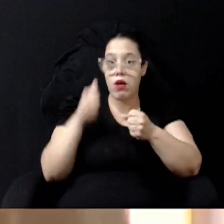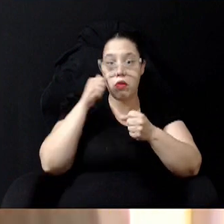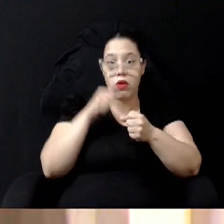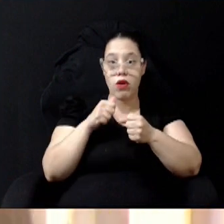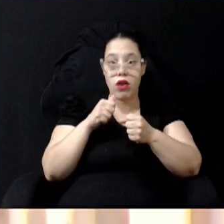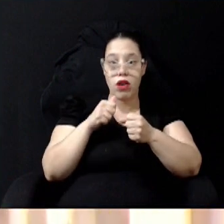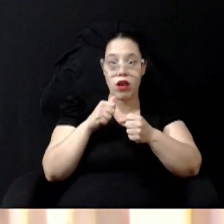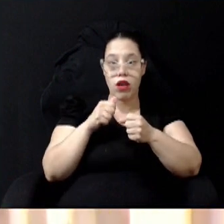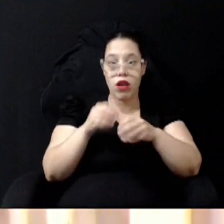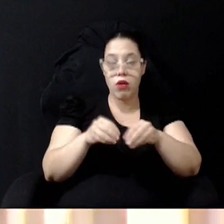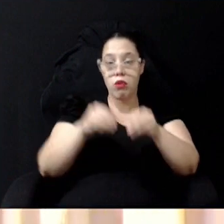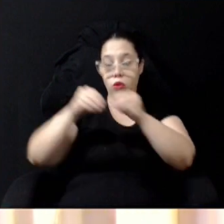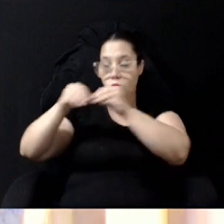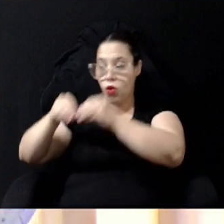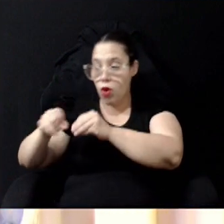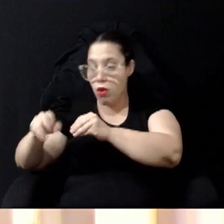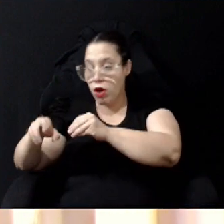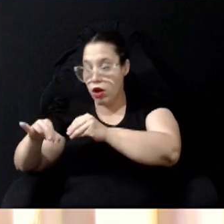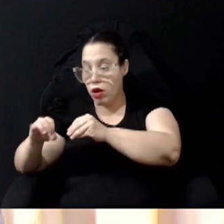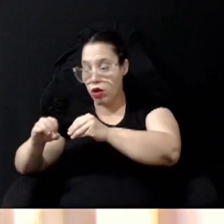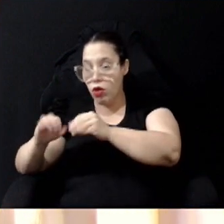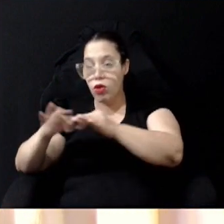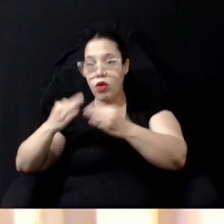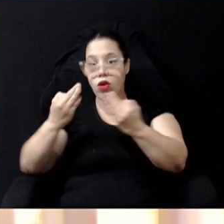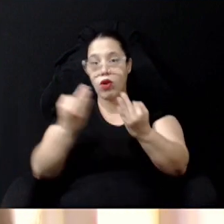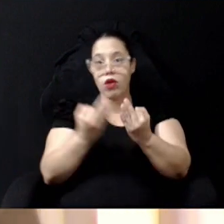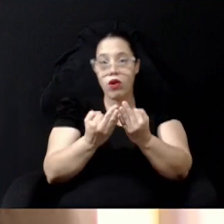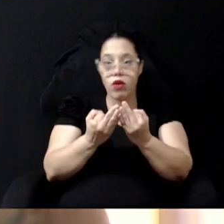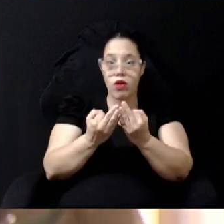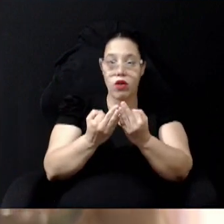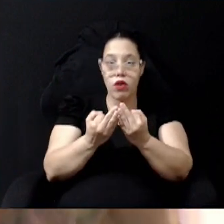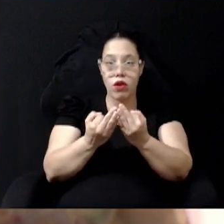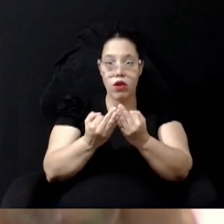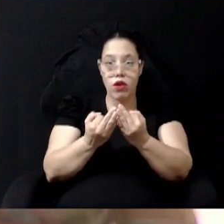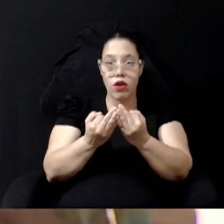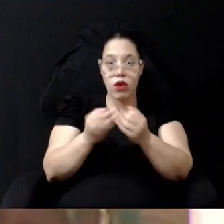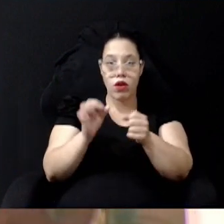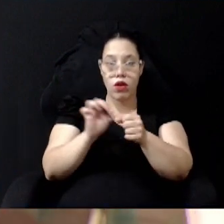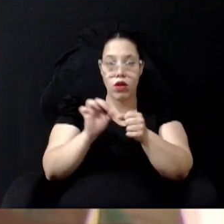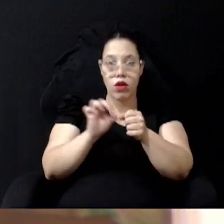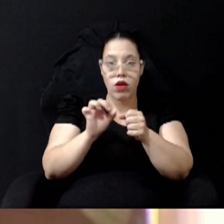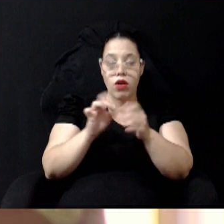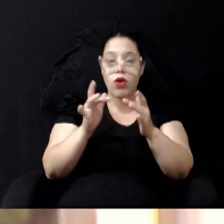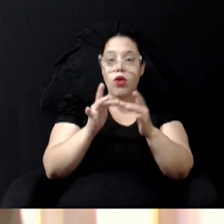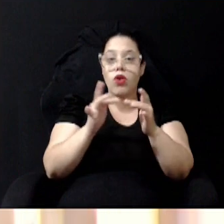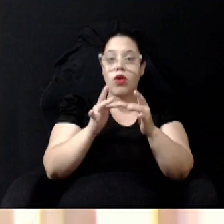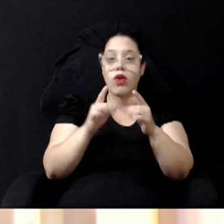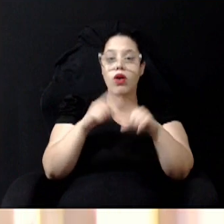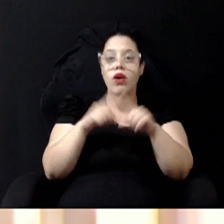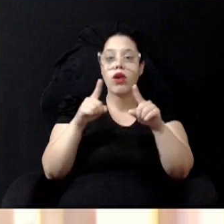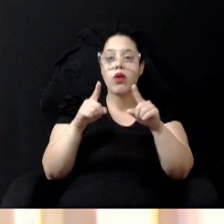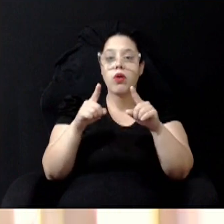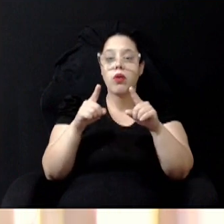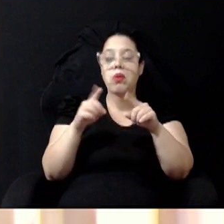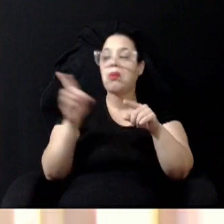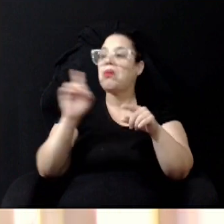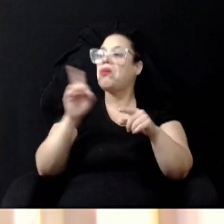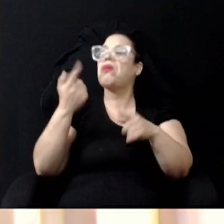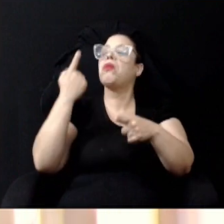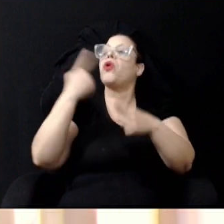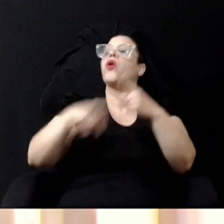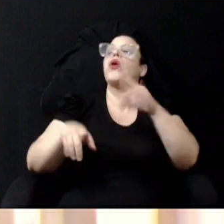abrigo. Sua família tem que fazer contato com ela, mas é negado, porque